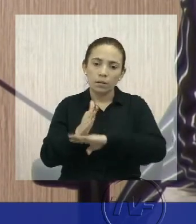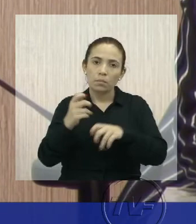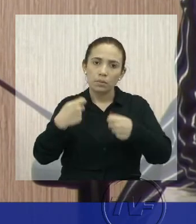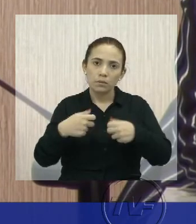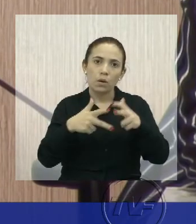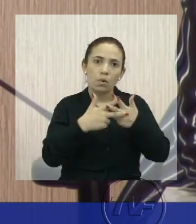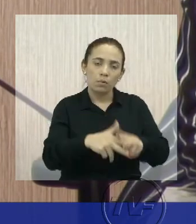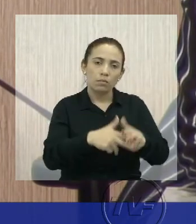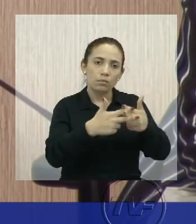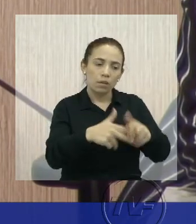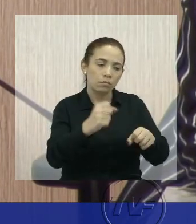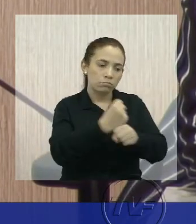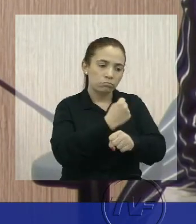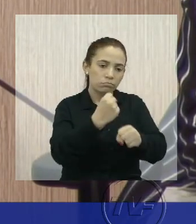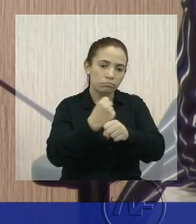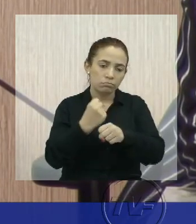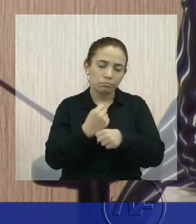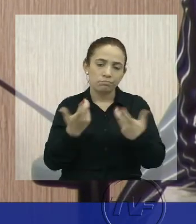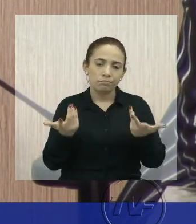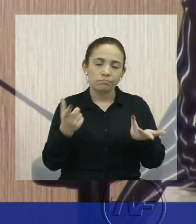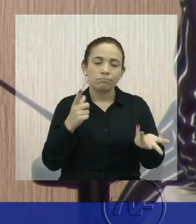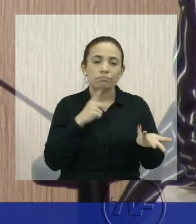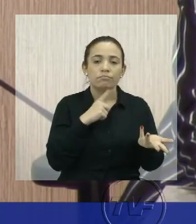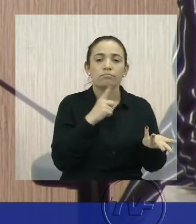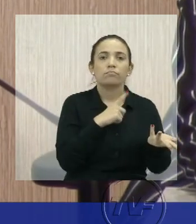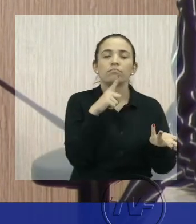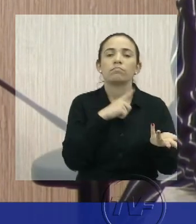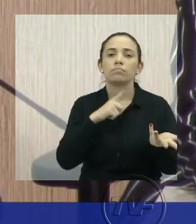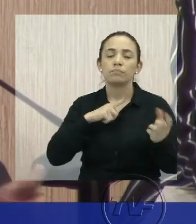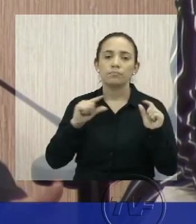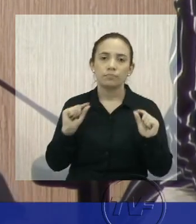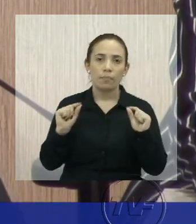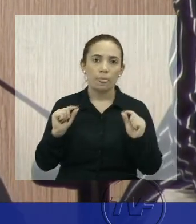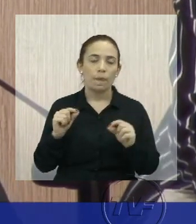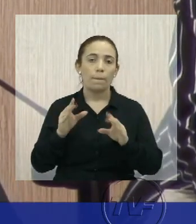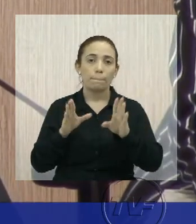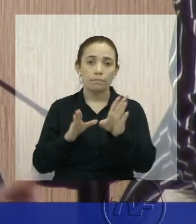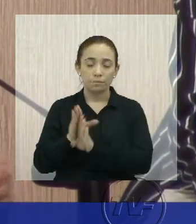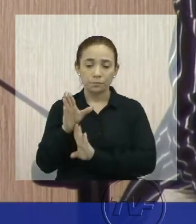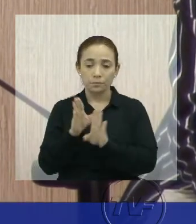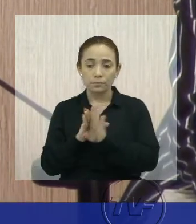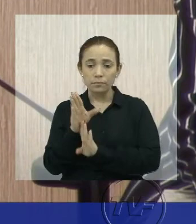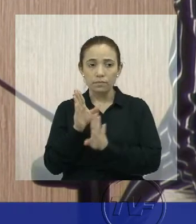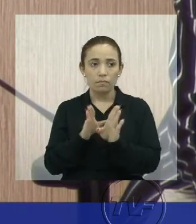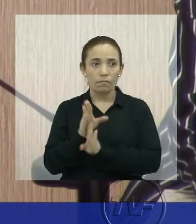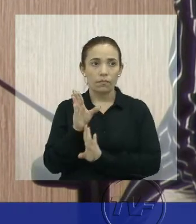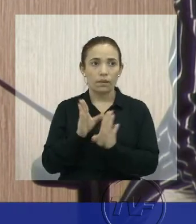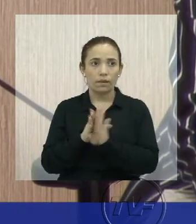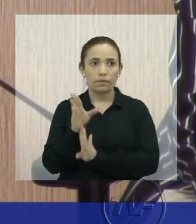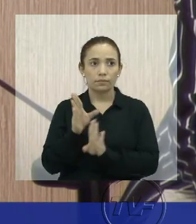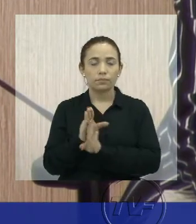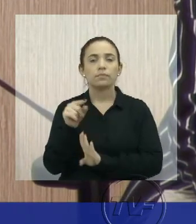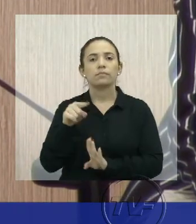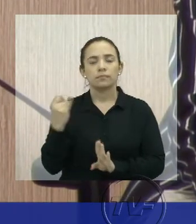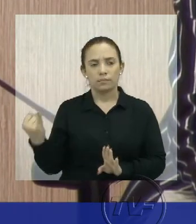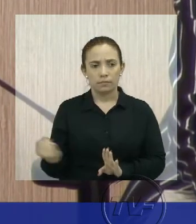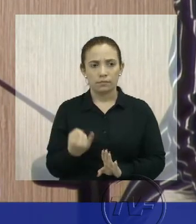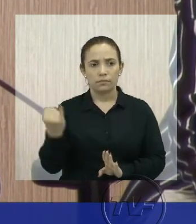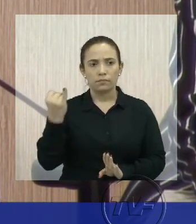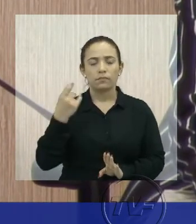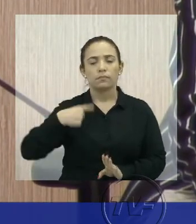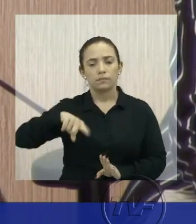calçada. Então, a notificação, ou seja, a advertência prévia, é uma ferramenta importante para a